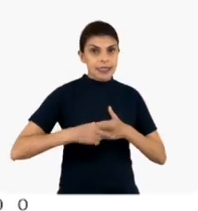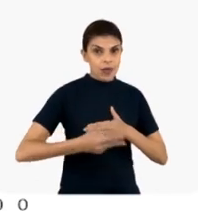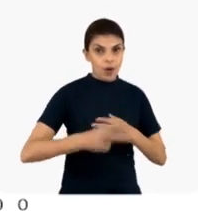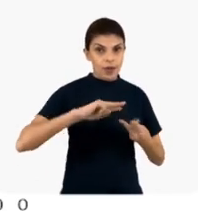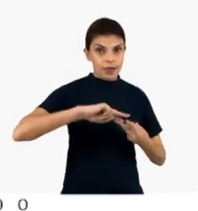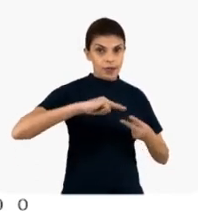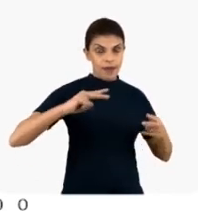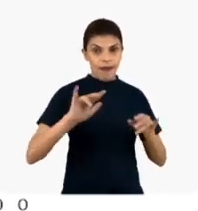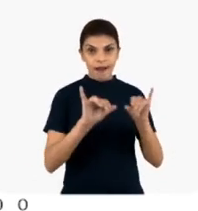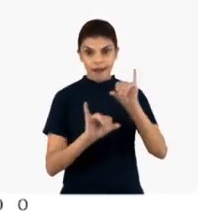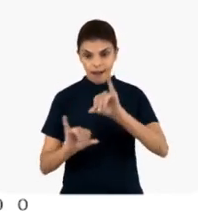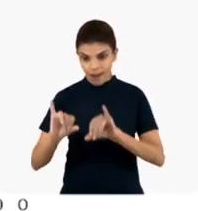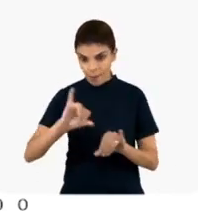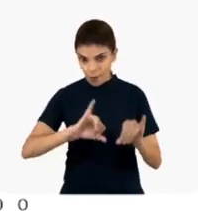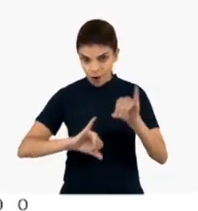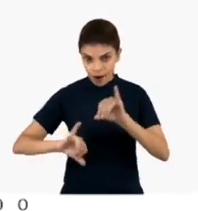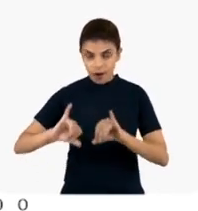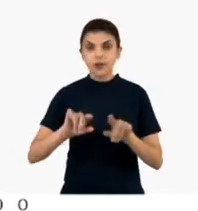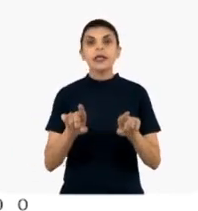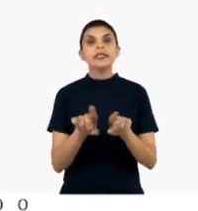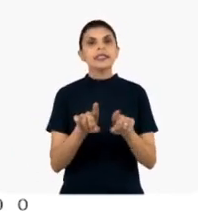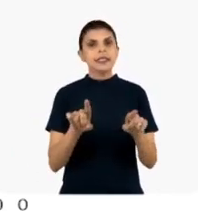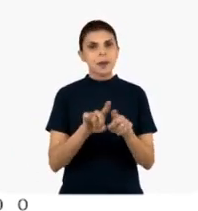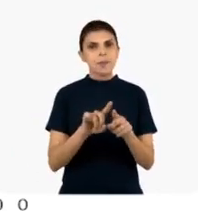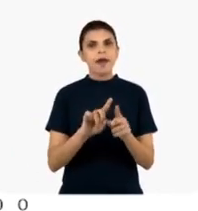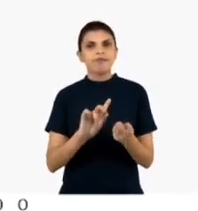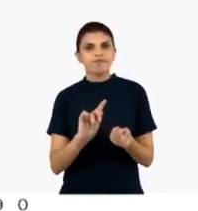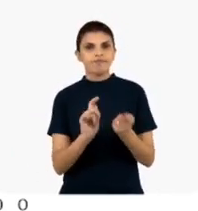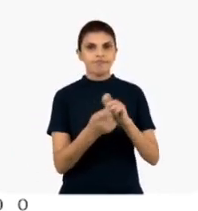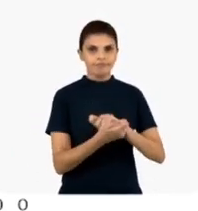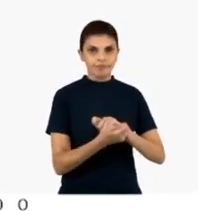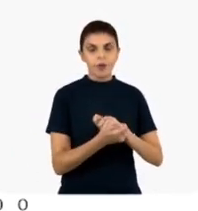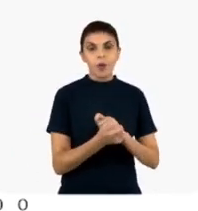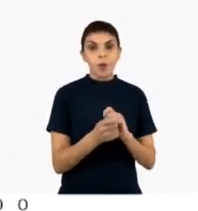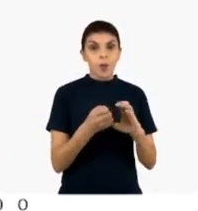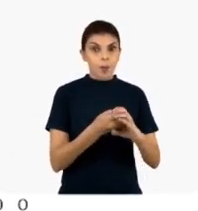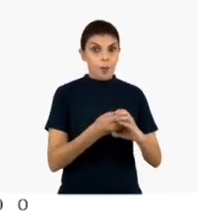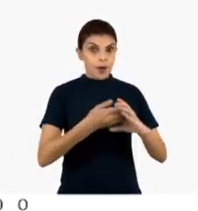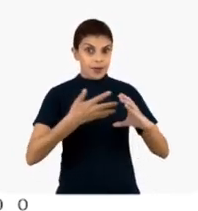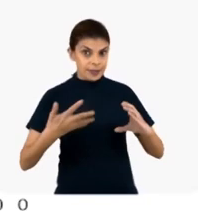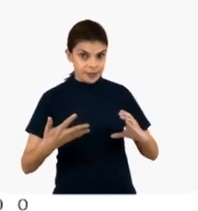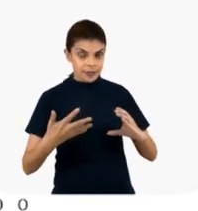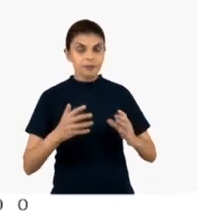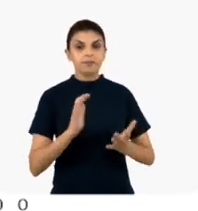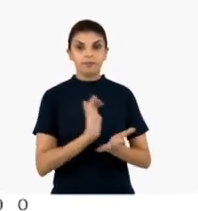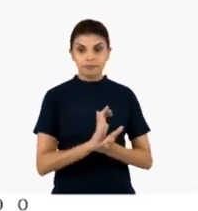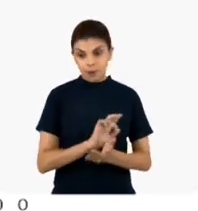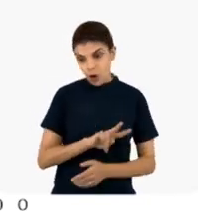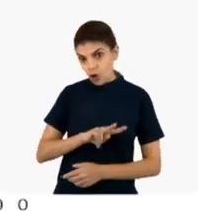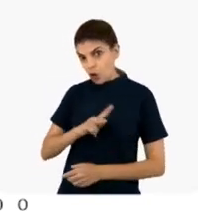em laboratório e, finalmente, o transplante de genes entre uma espécie e outra.